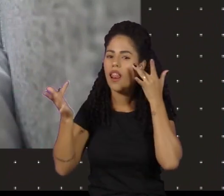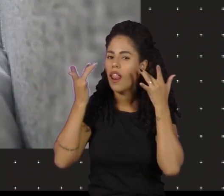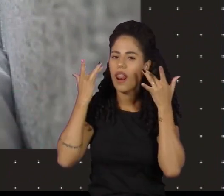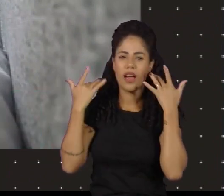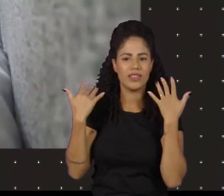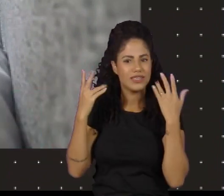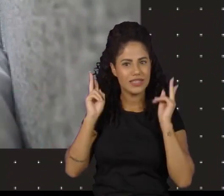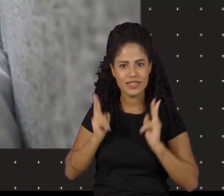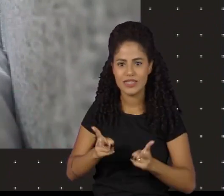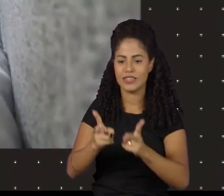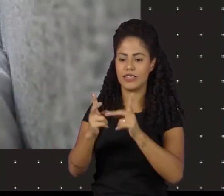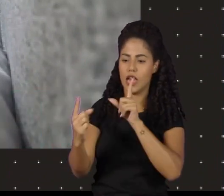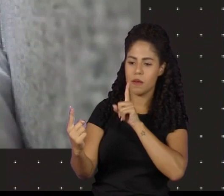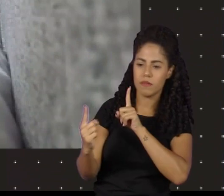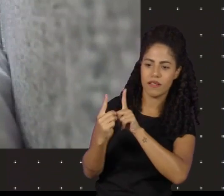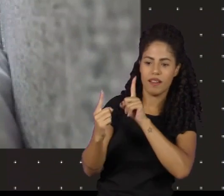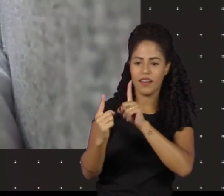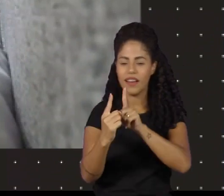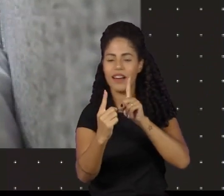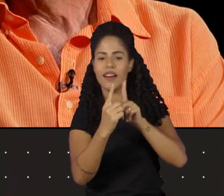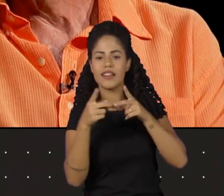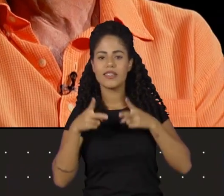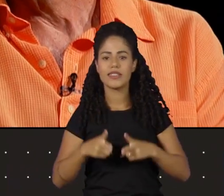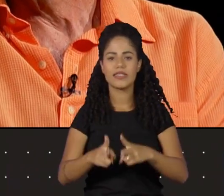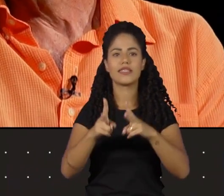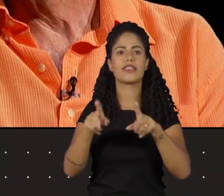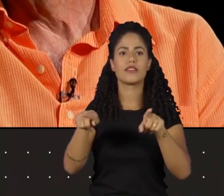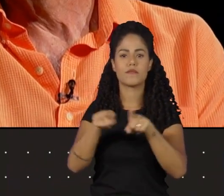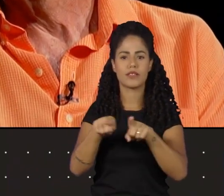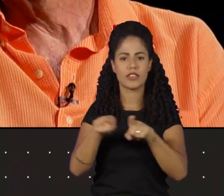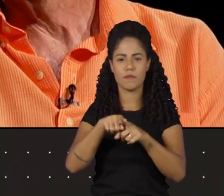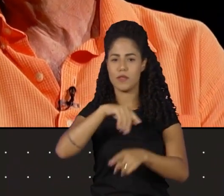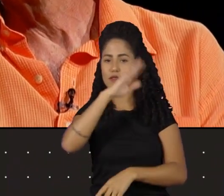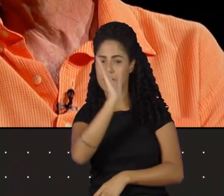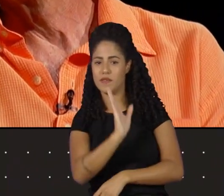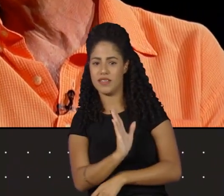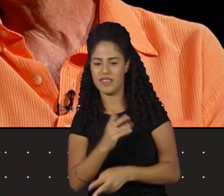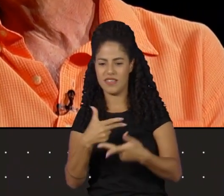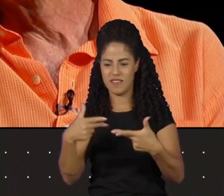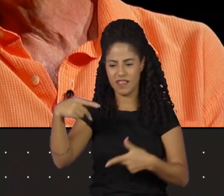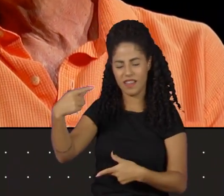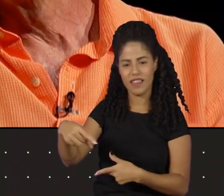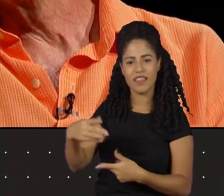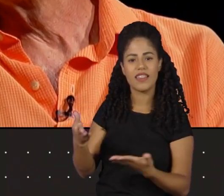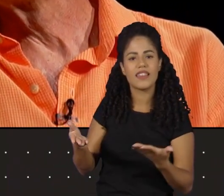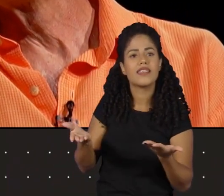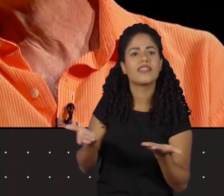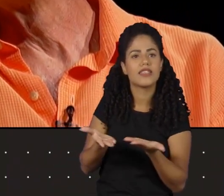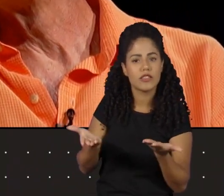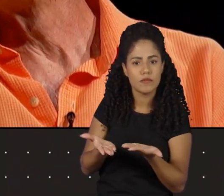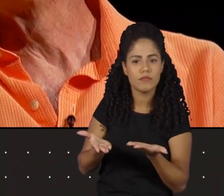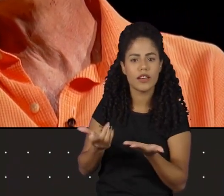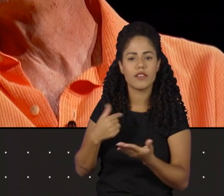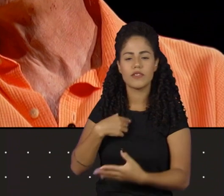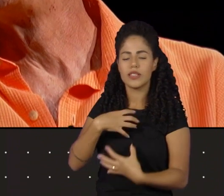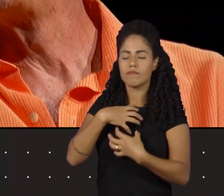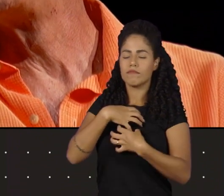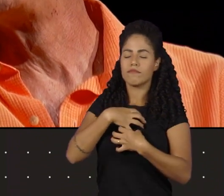vezes nos estúdios de dublagem, na do Brasil, várias vezes. Um ser